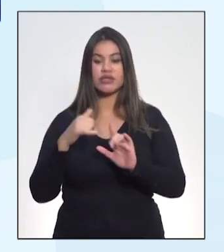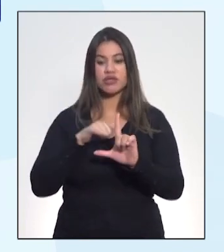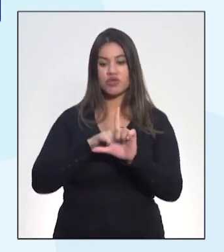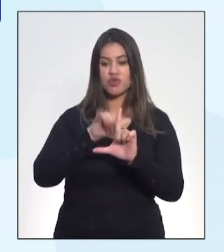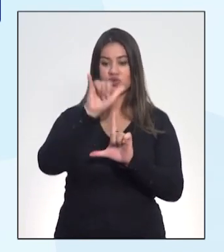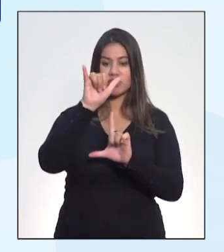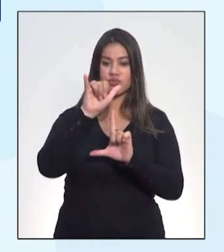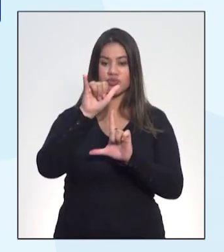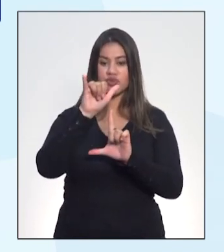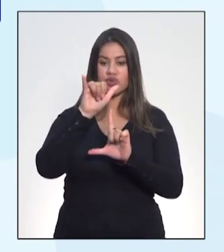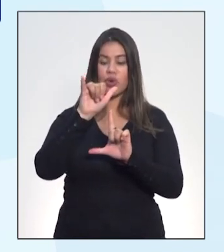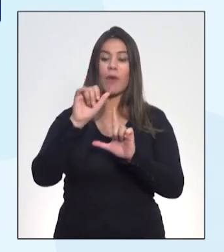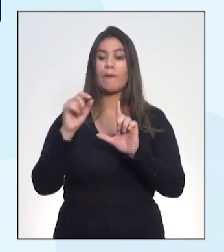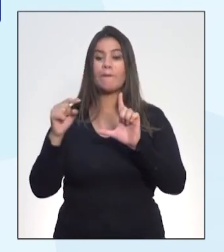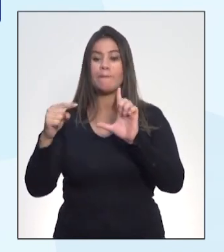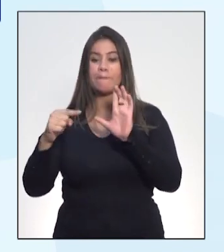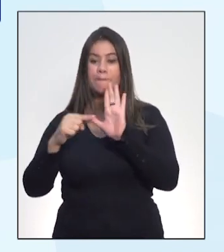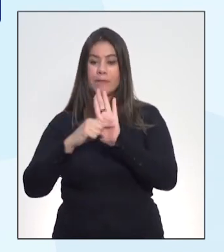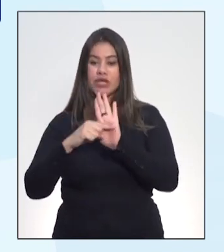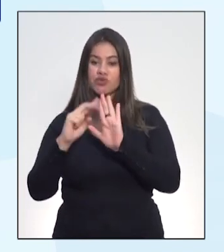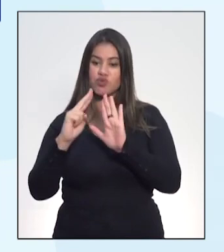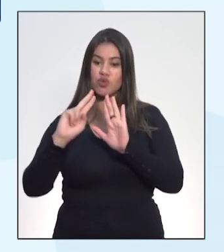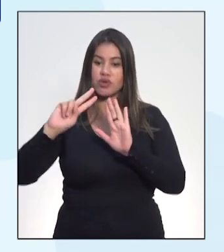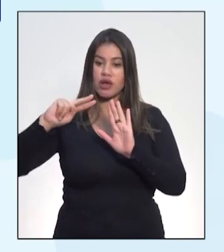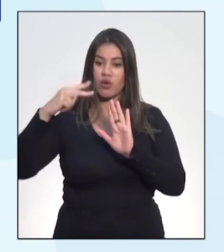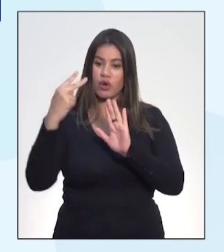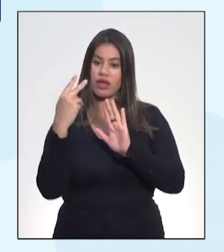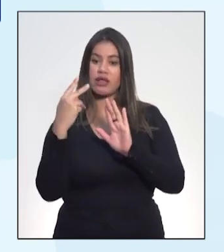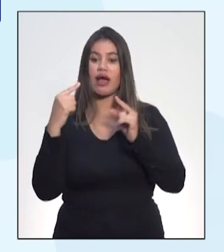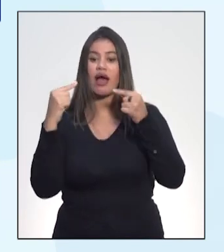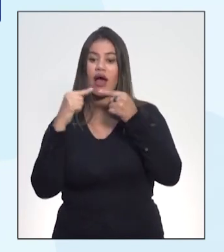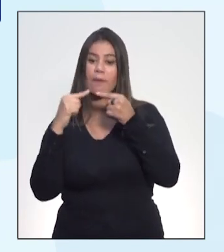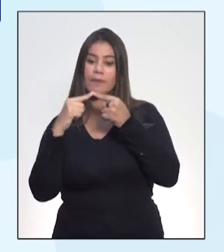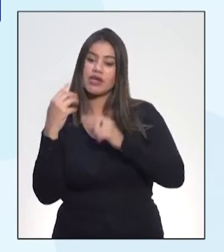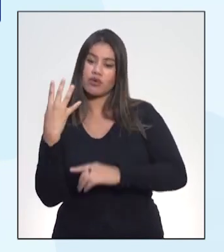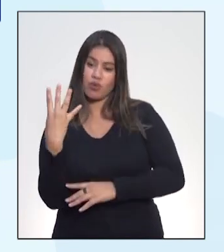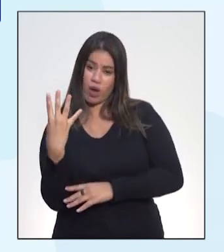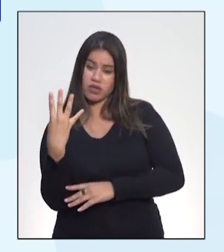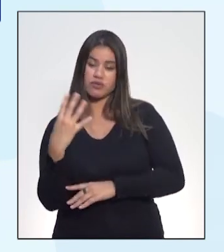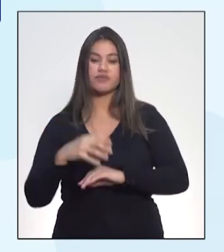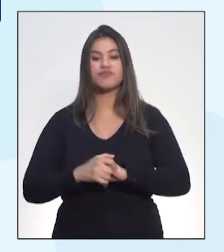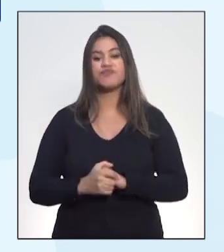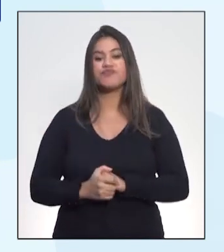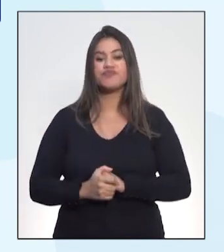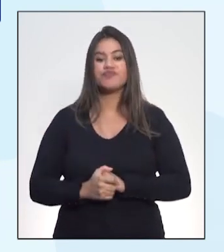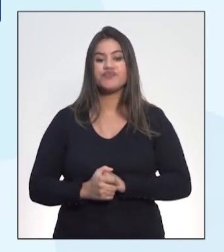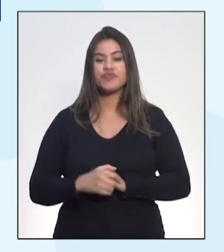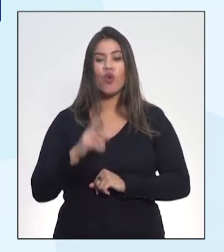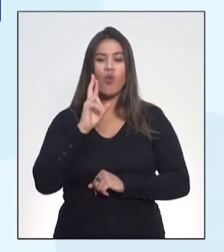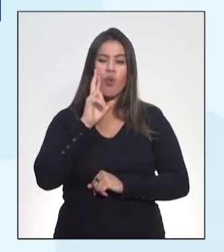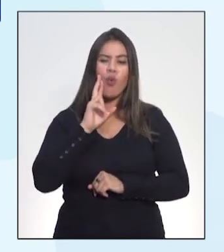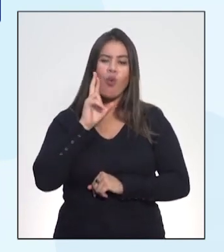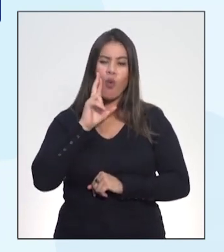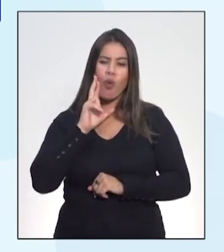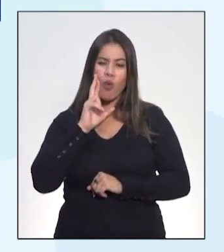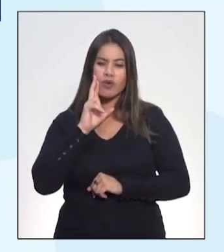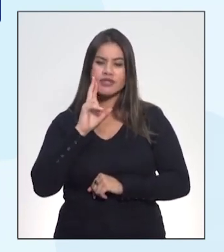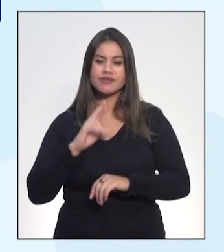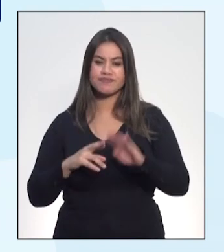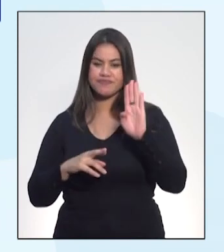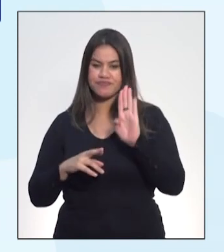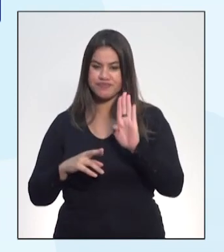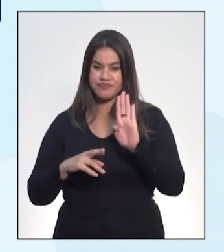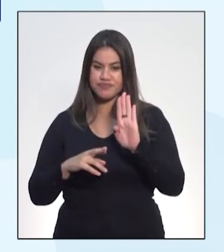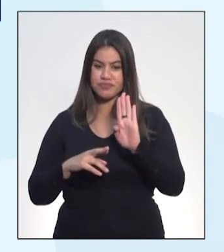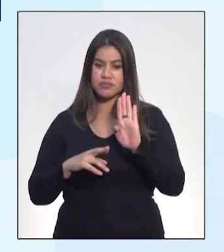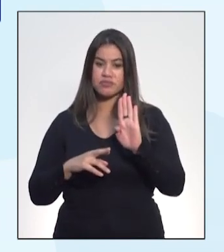no -2 ao quadrado, que é 4. No segundo, que é o gráfico em rosa, o H vale -1. Então,